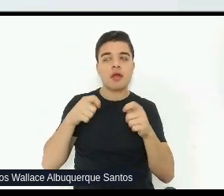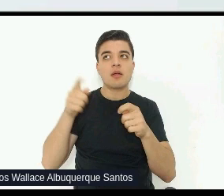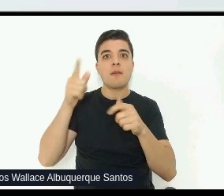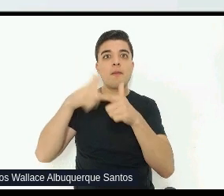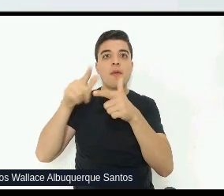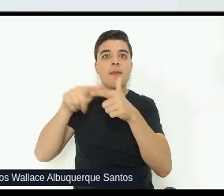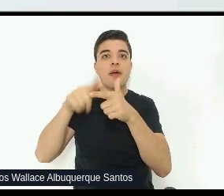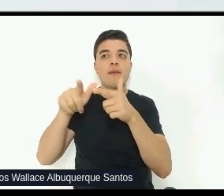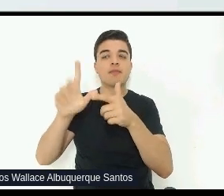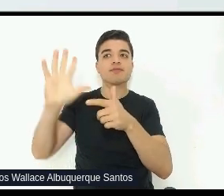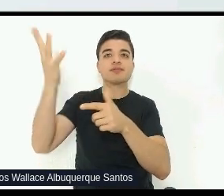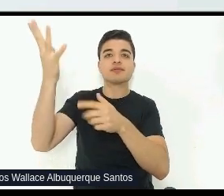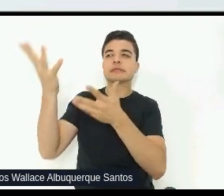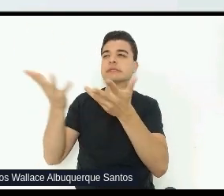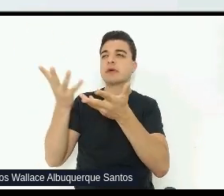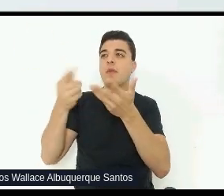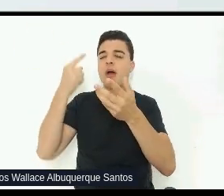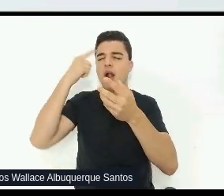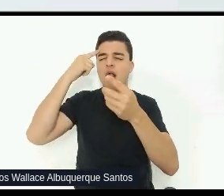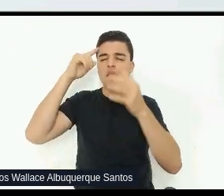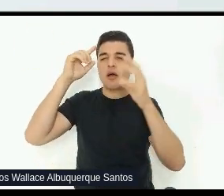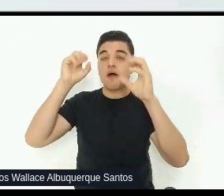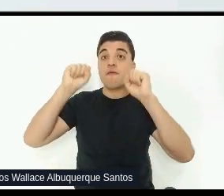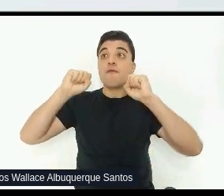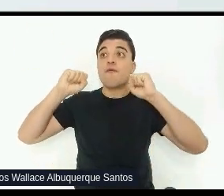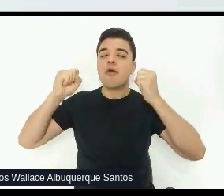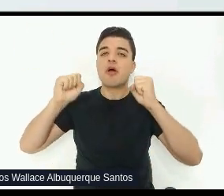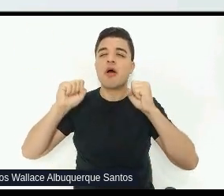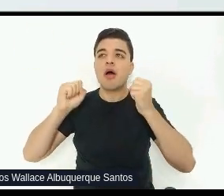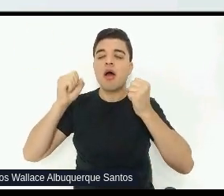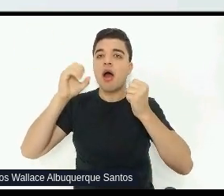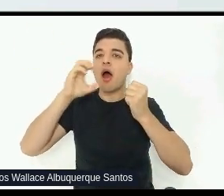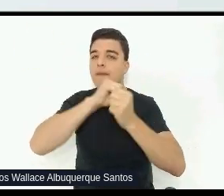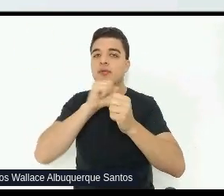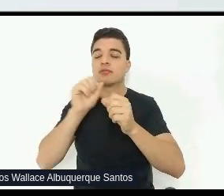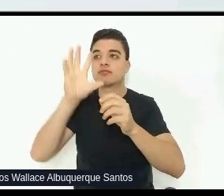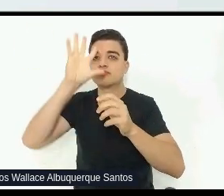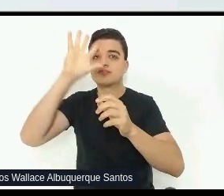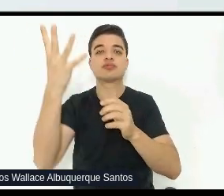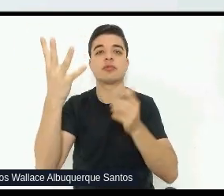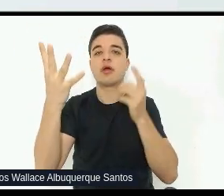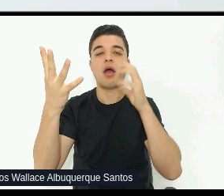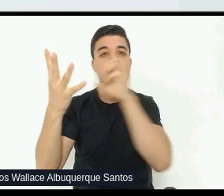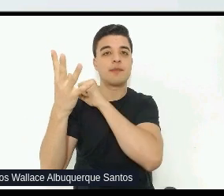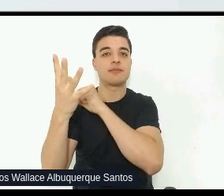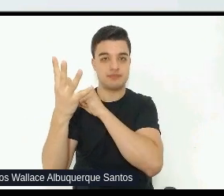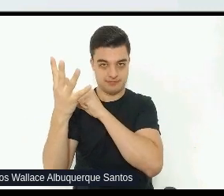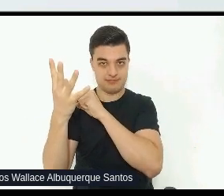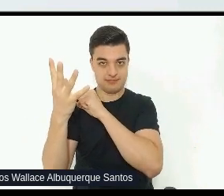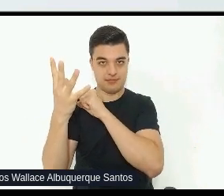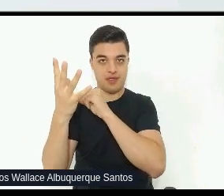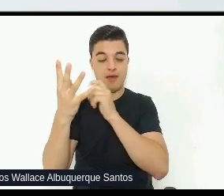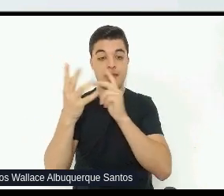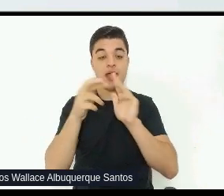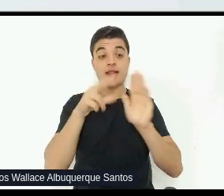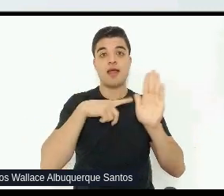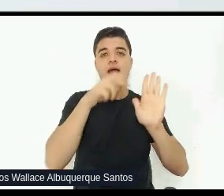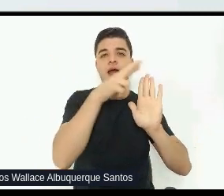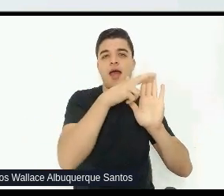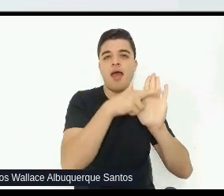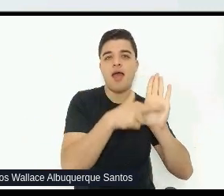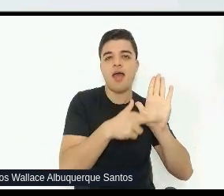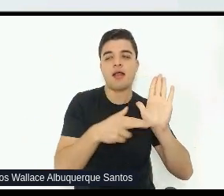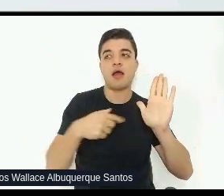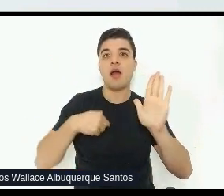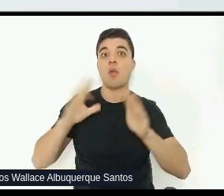rápido e com um mínimo esforço mental, né? É como se fosse uma regra prática. E a gente consegue, então, como